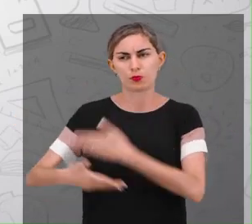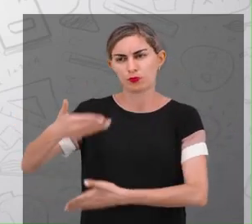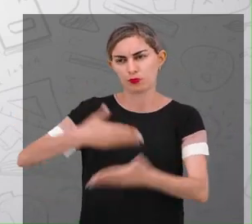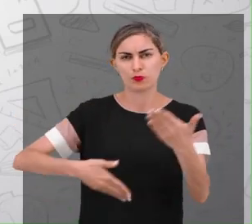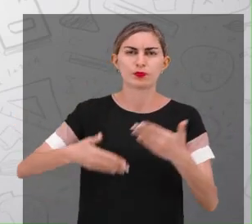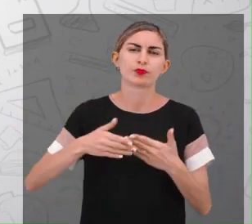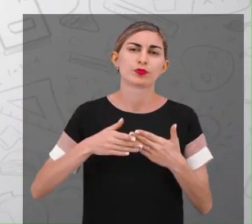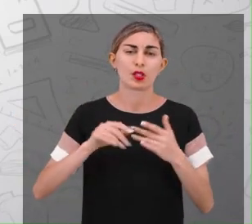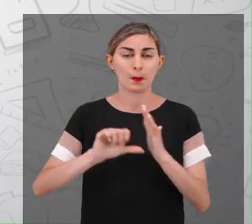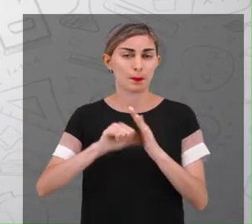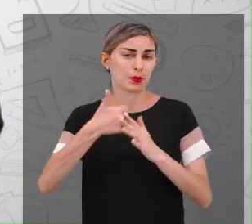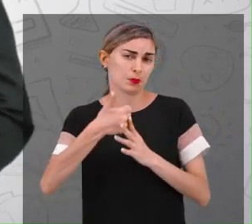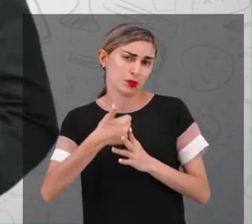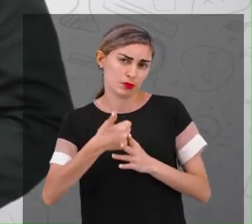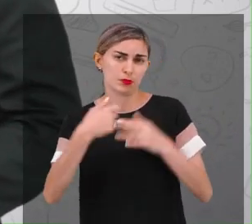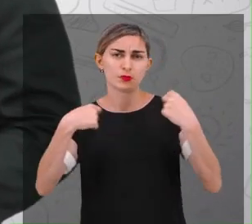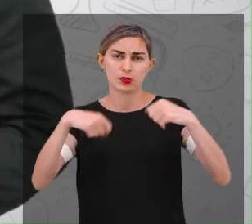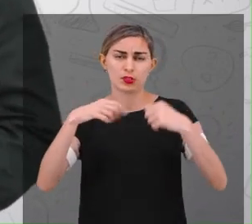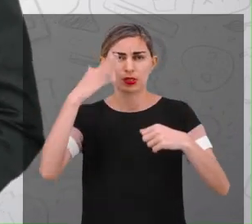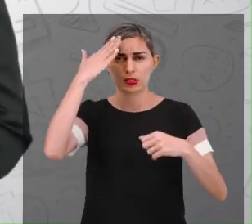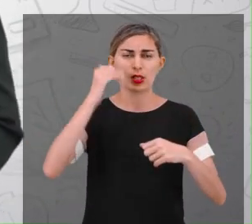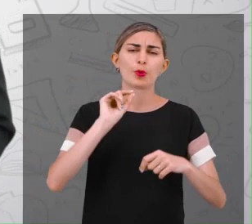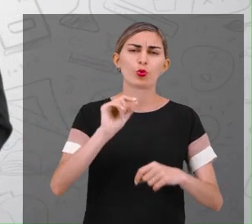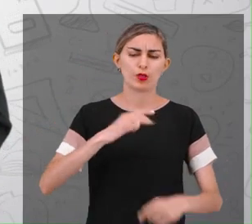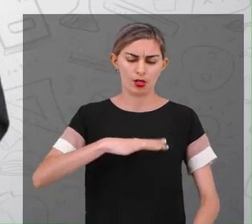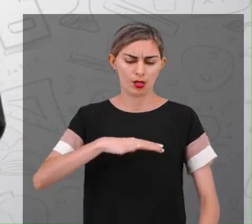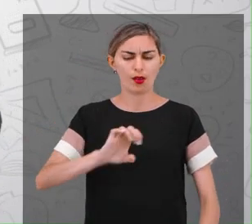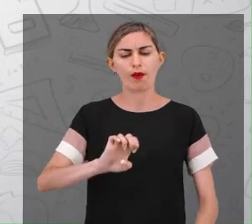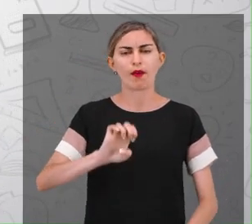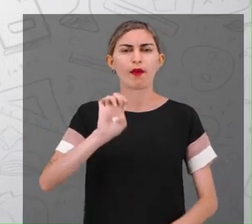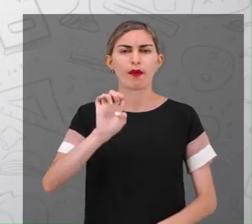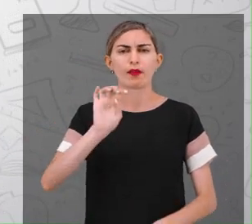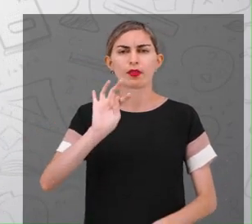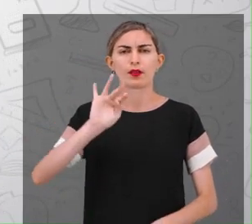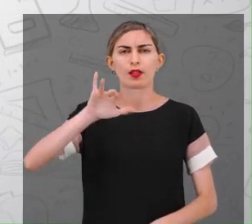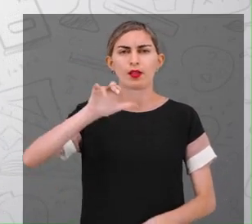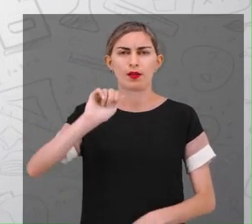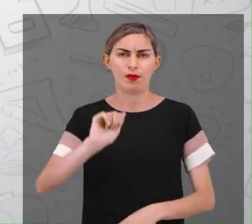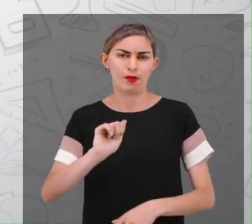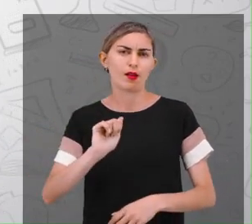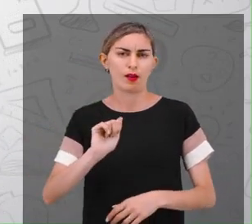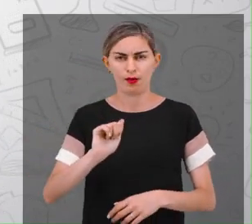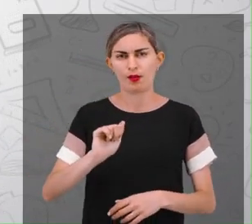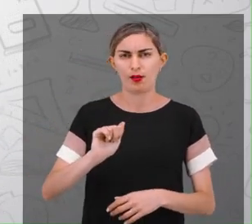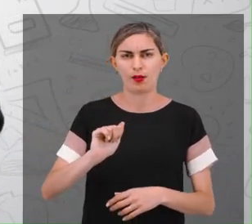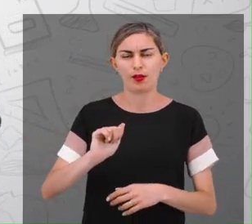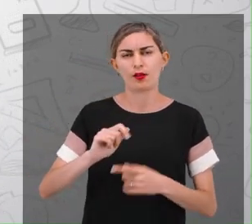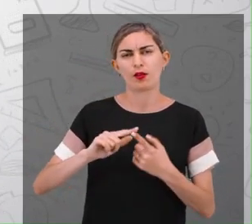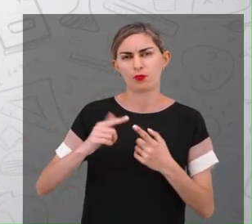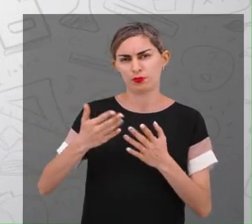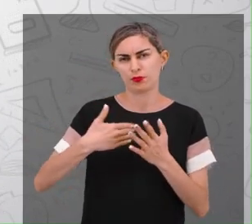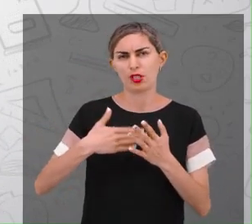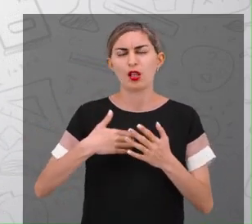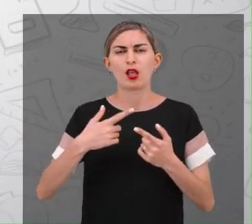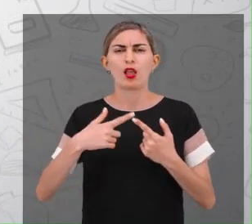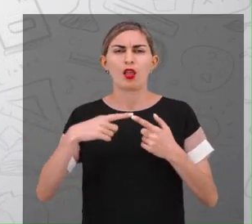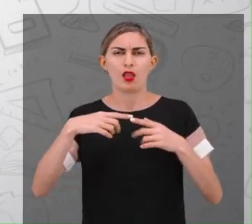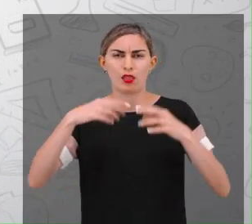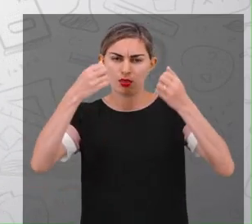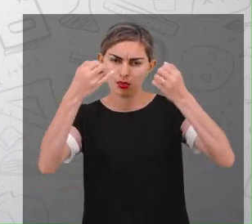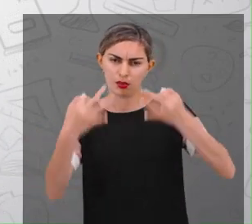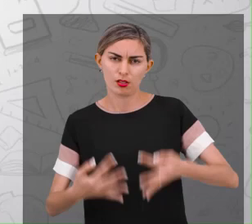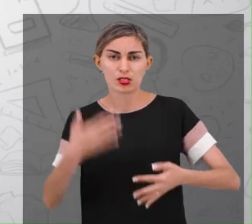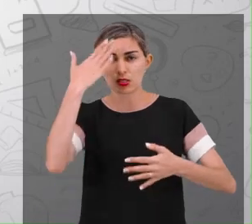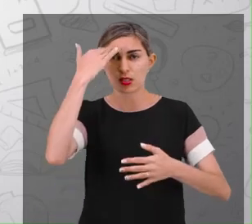suas transações. Primeiro, precisamos saber o que é ética. Segundo o Stroll 2018, a definição de ética é um